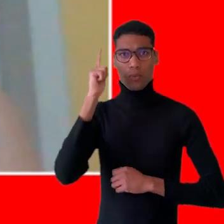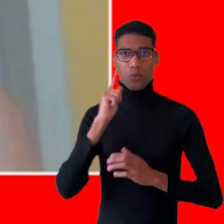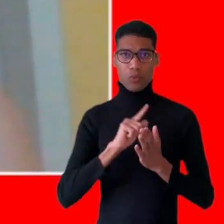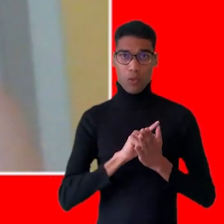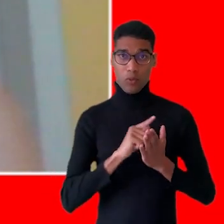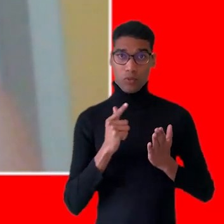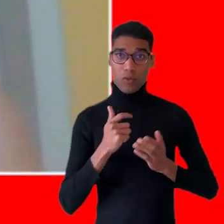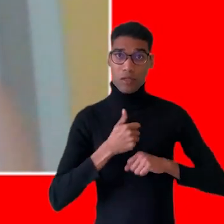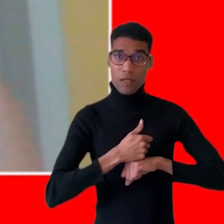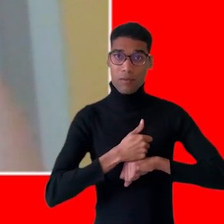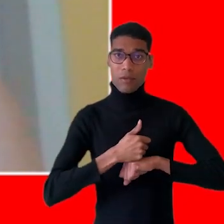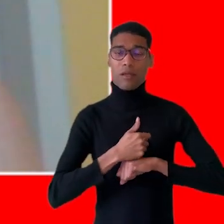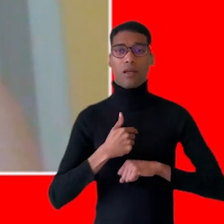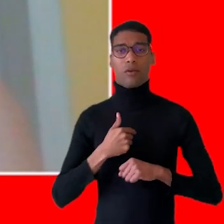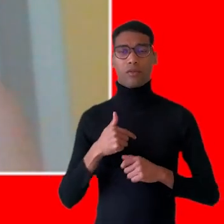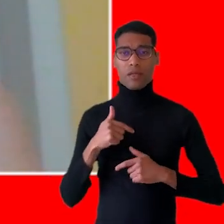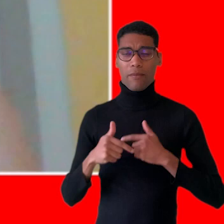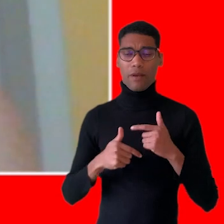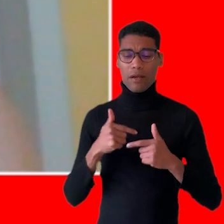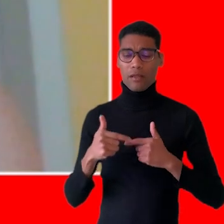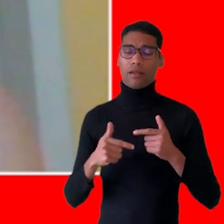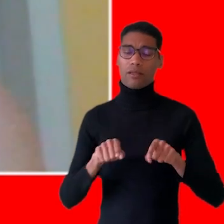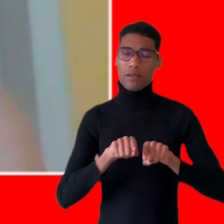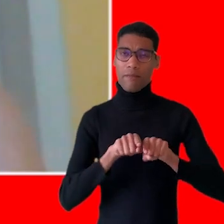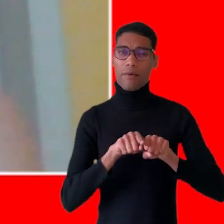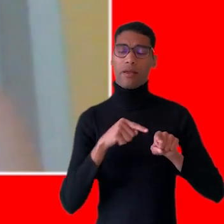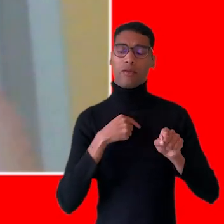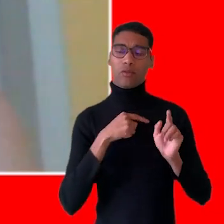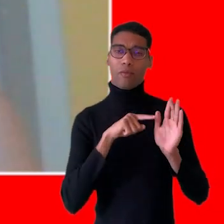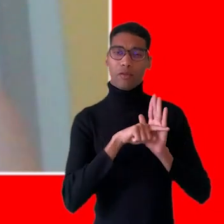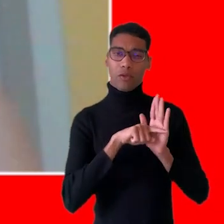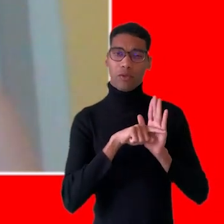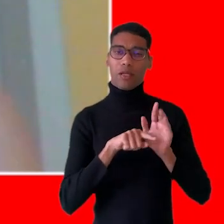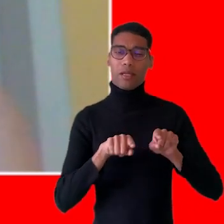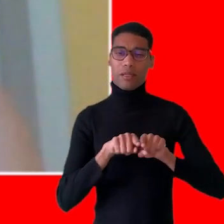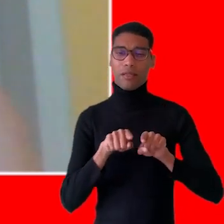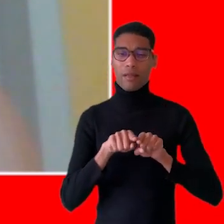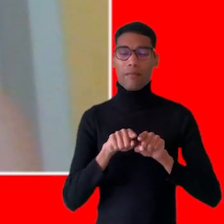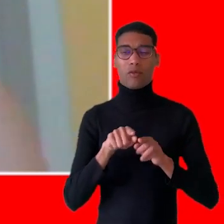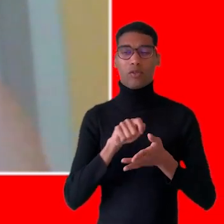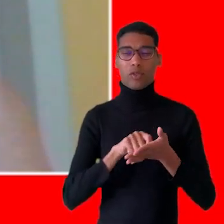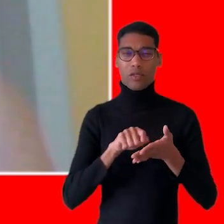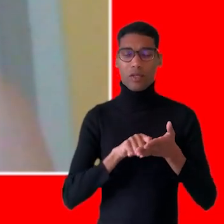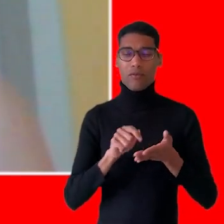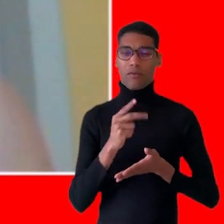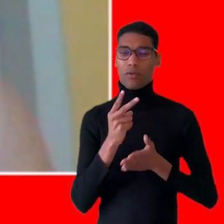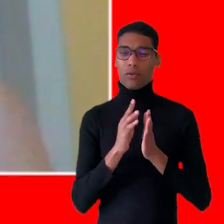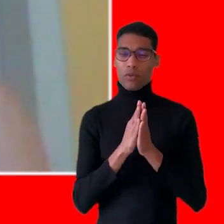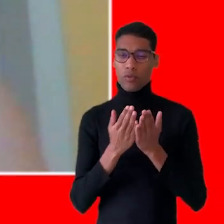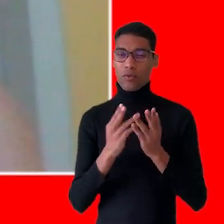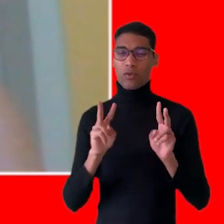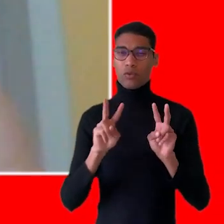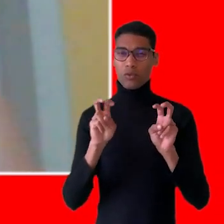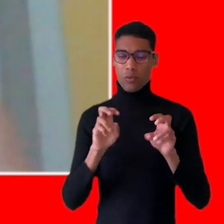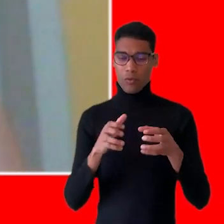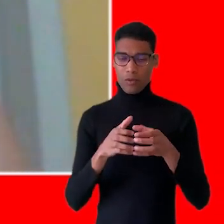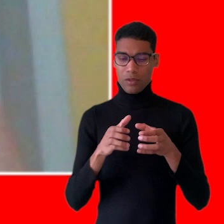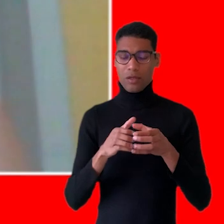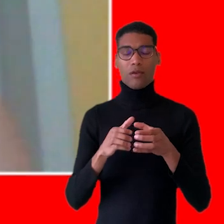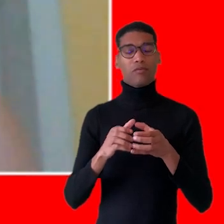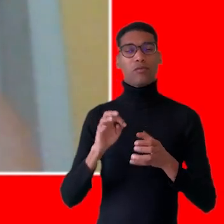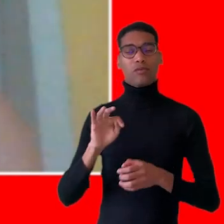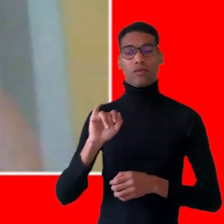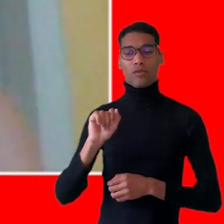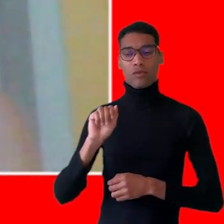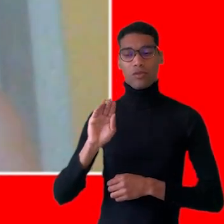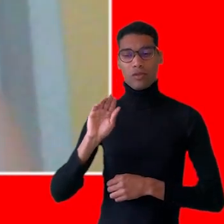cultural, jornalista. Trabalho com. Também sou pesquisadora, autora de dois livros sobre a Nação Xambá: Nação Xambá